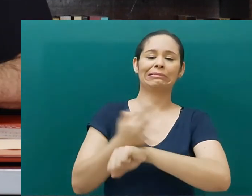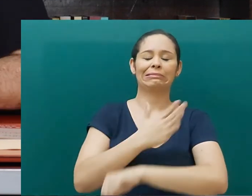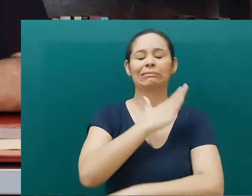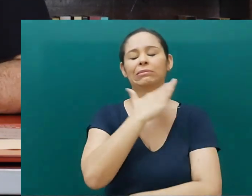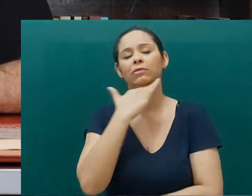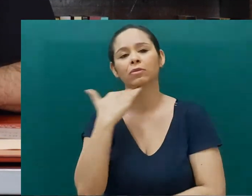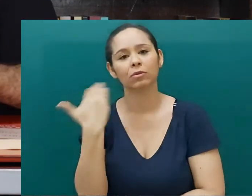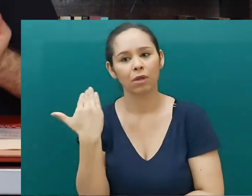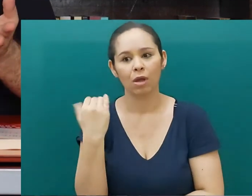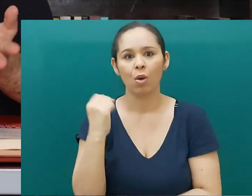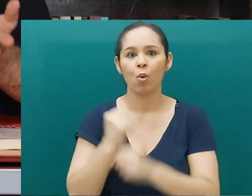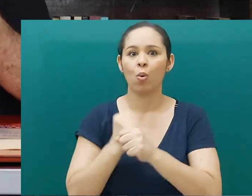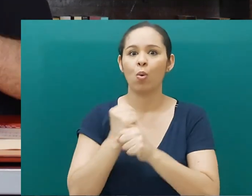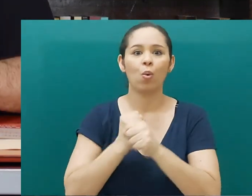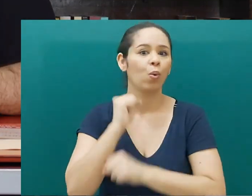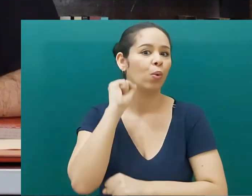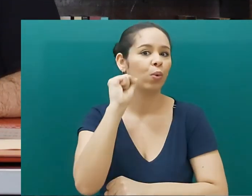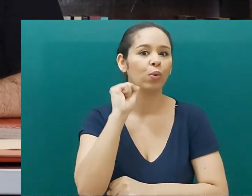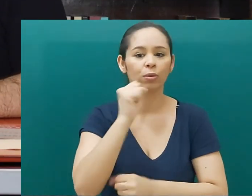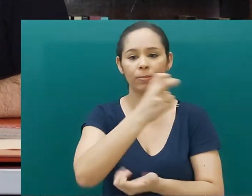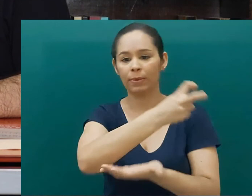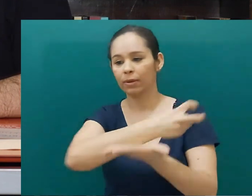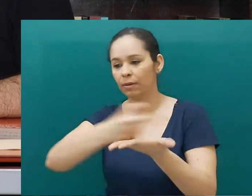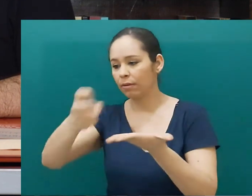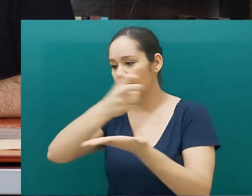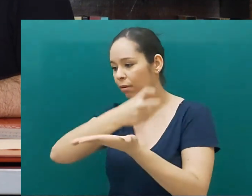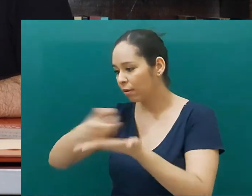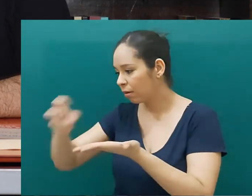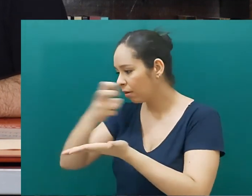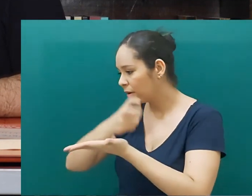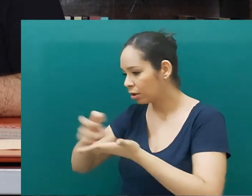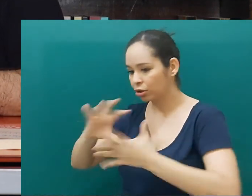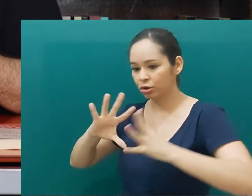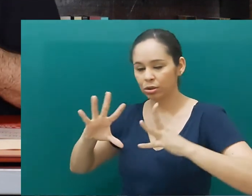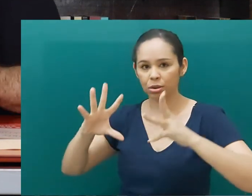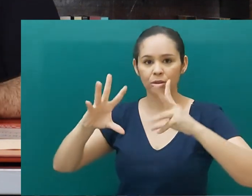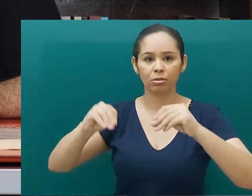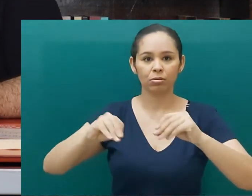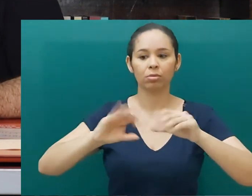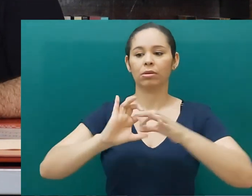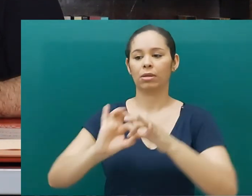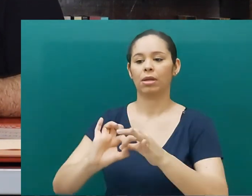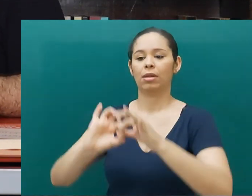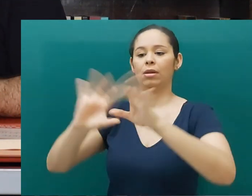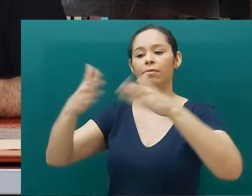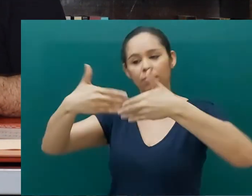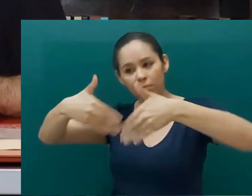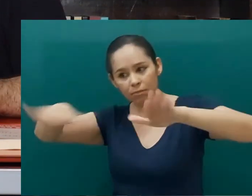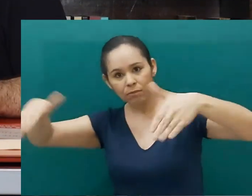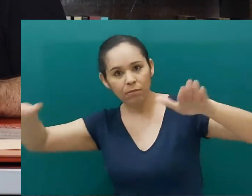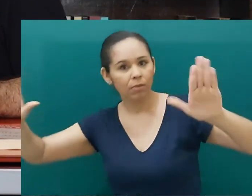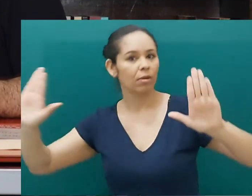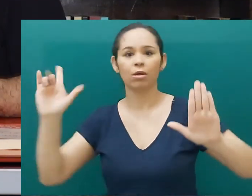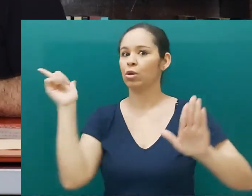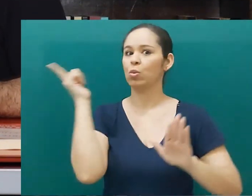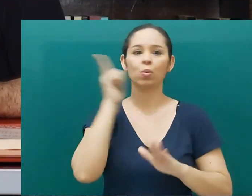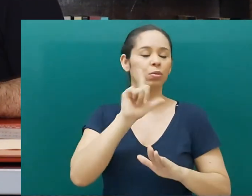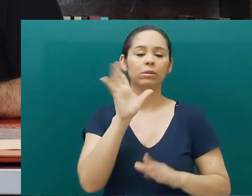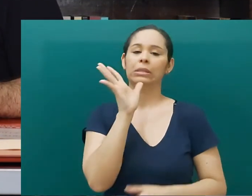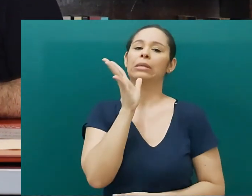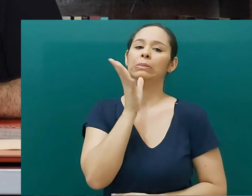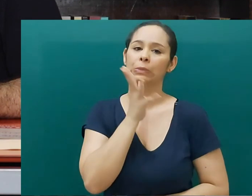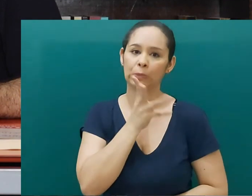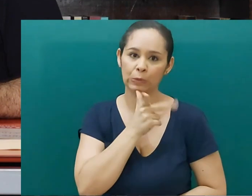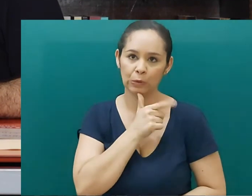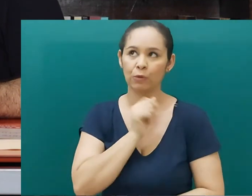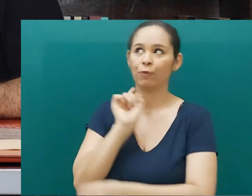levou-se 8 anos até retirar todas essas pessoas para que elas retornassem, para que elas fossem expatriadas ou